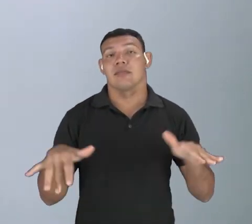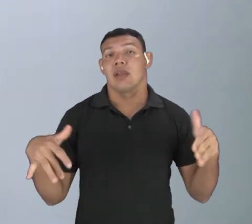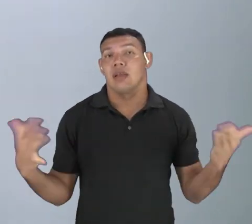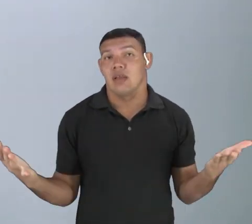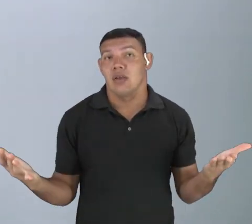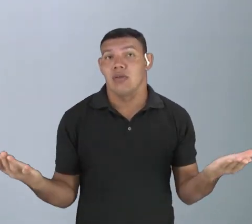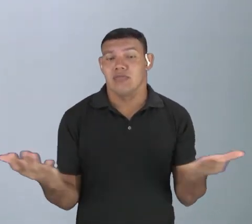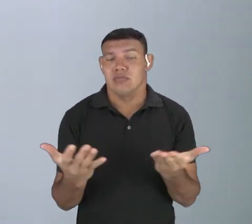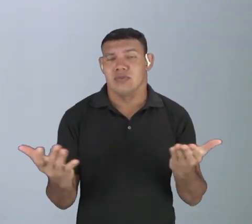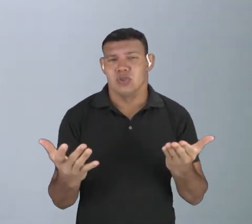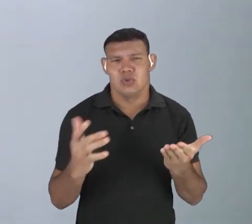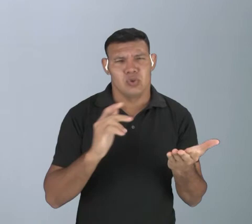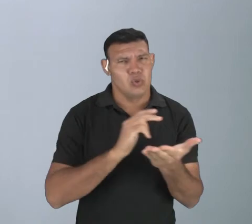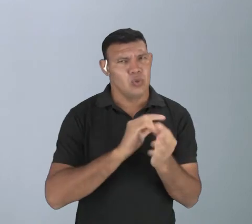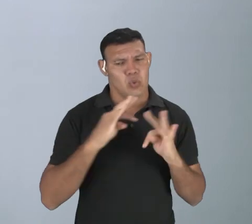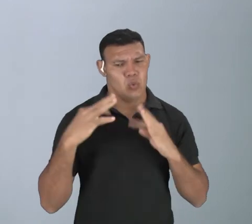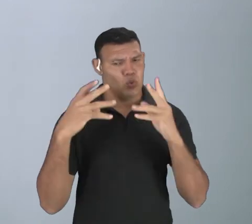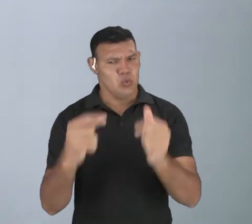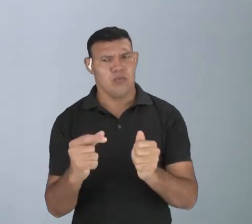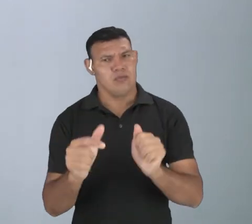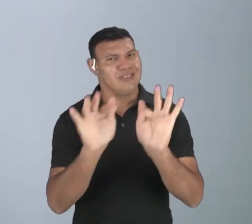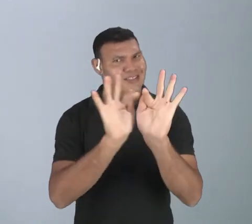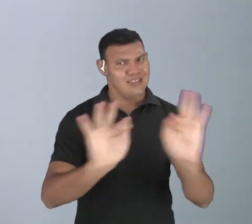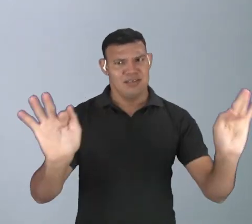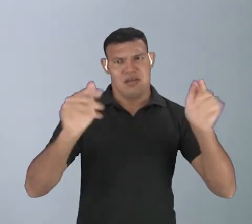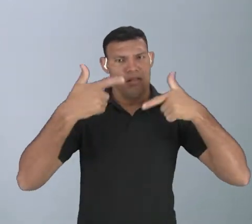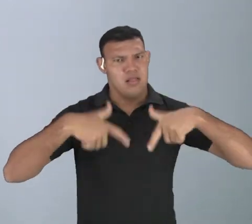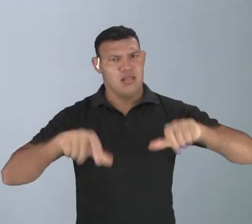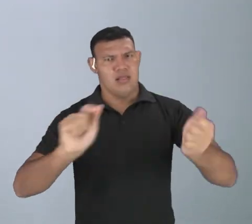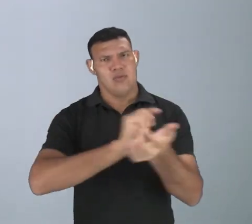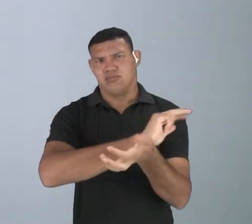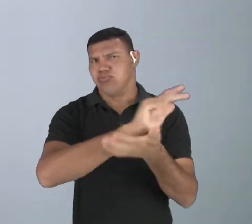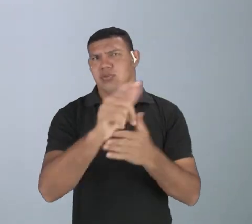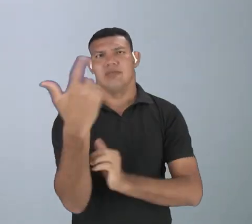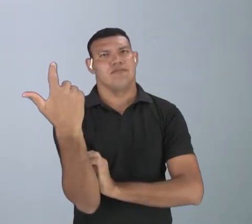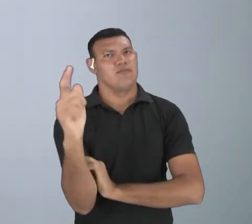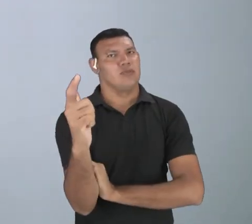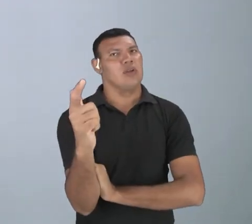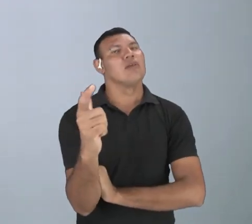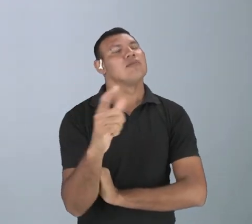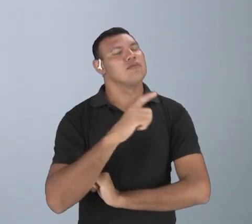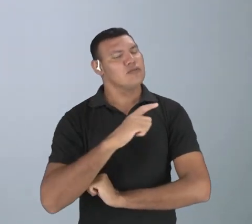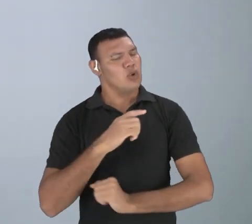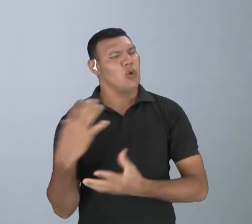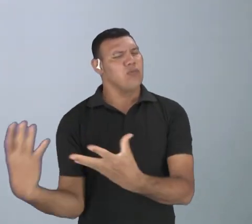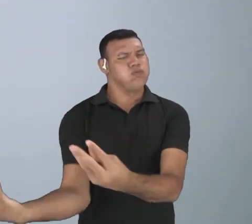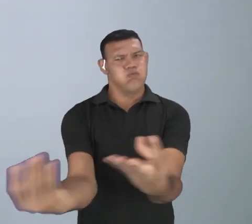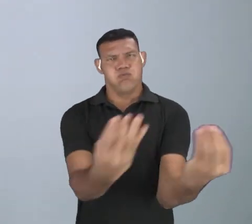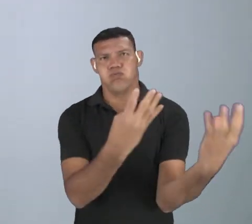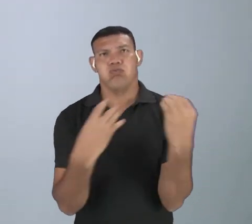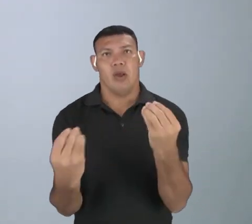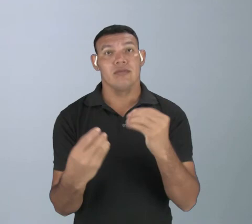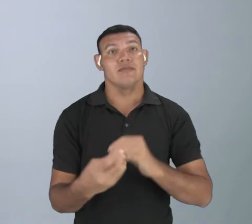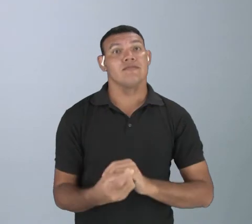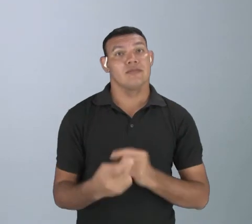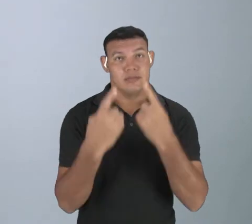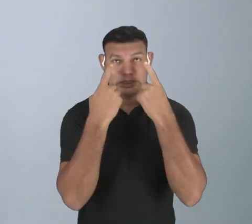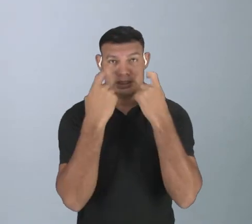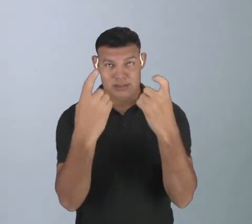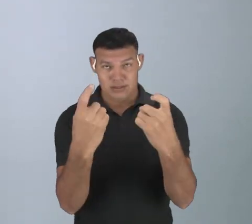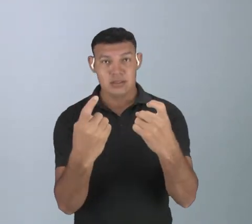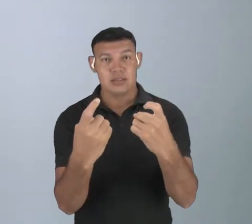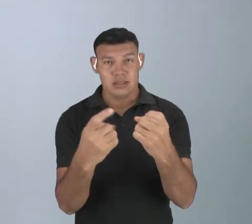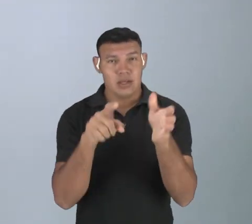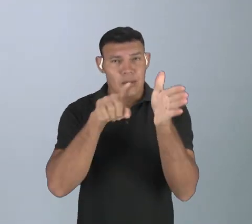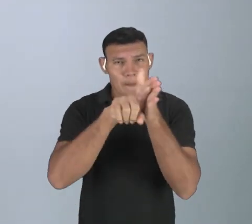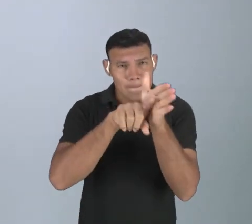as expressões idiomáticas, existem muitas outras expressões idiomáticas. Seria interessante que vocês pudessem fazer